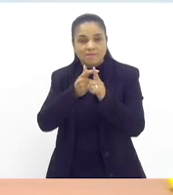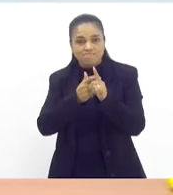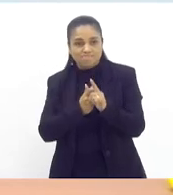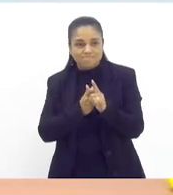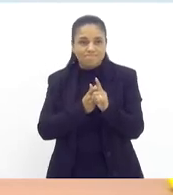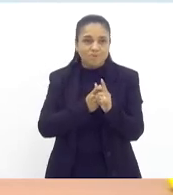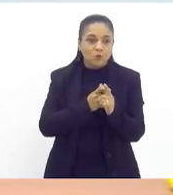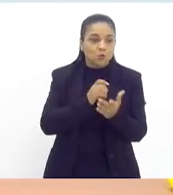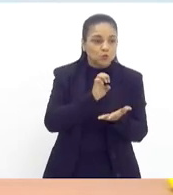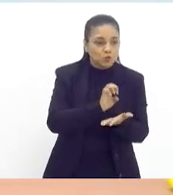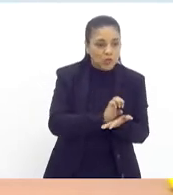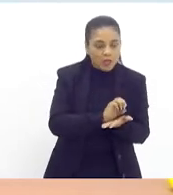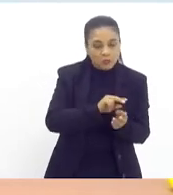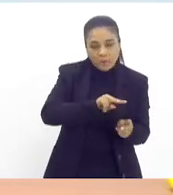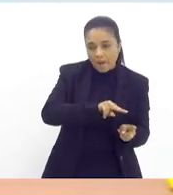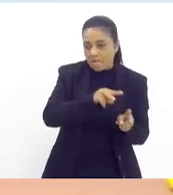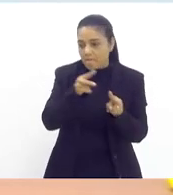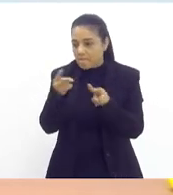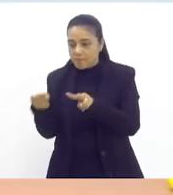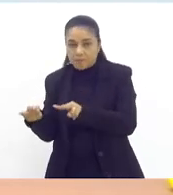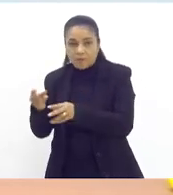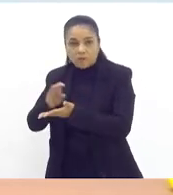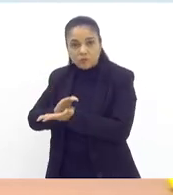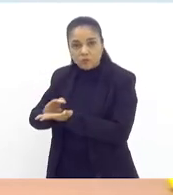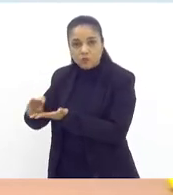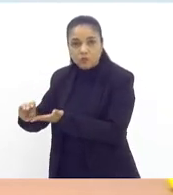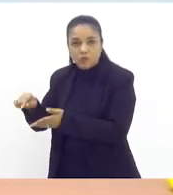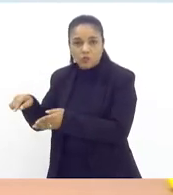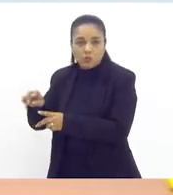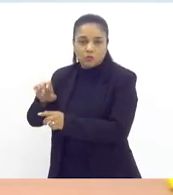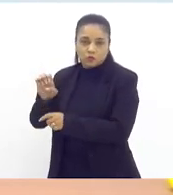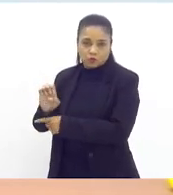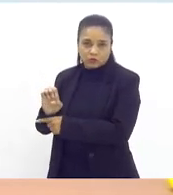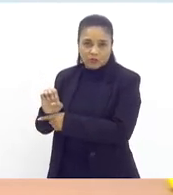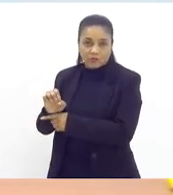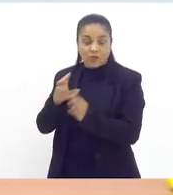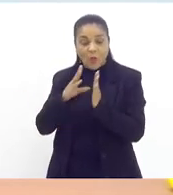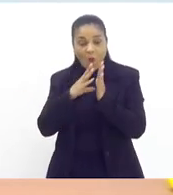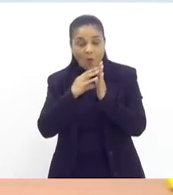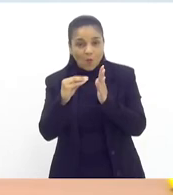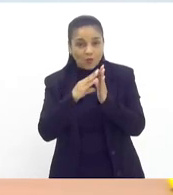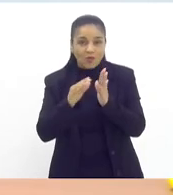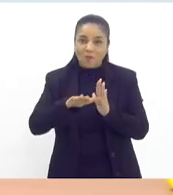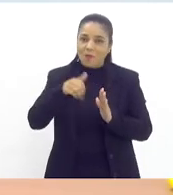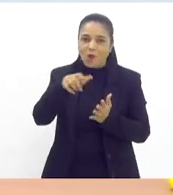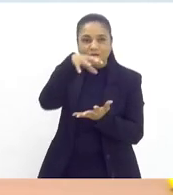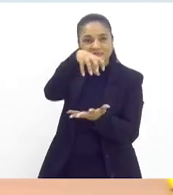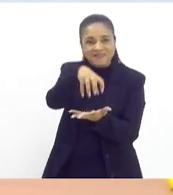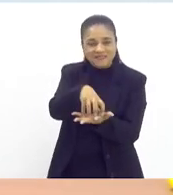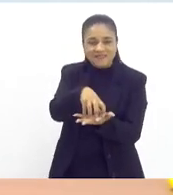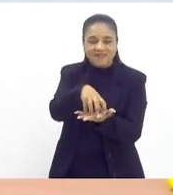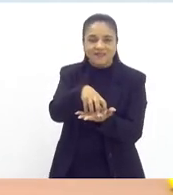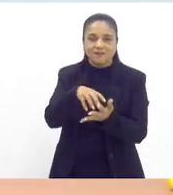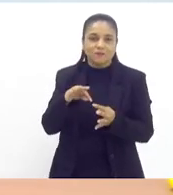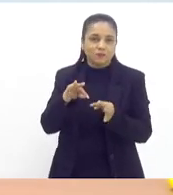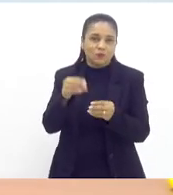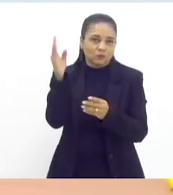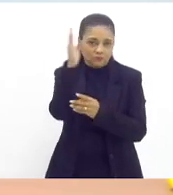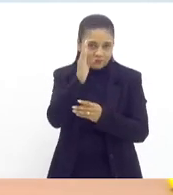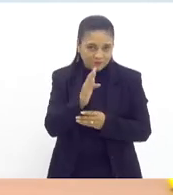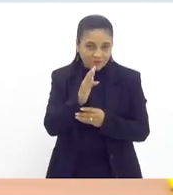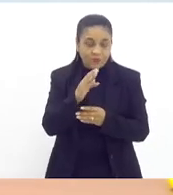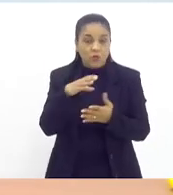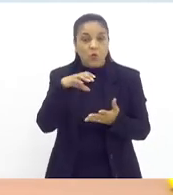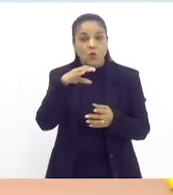estado e o outro aportar. É por isso que a gente acha melhor esse modelo de arrecadação centralizada. Todo o país é automático. O Conselho